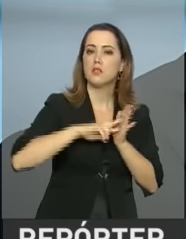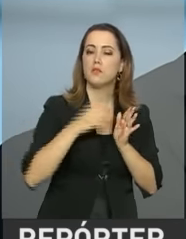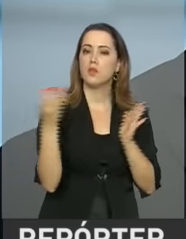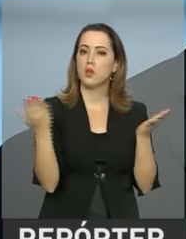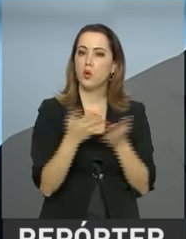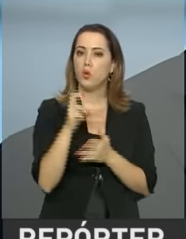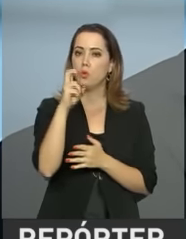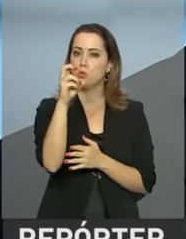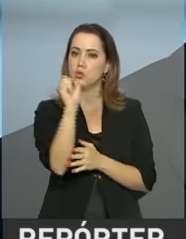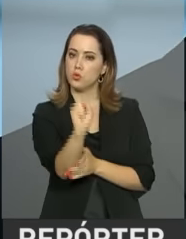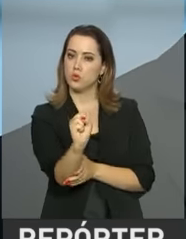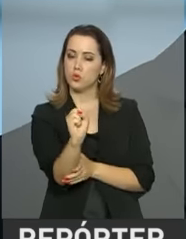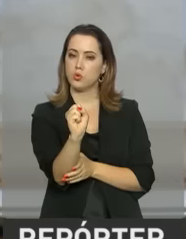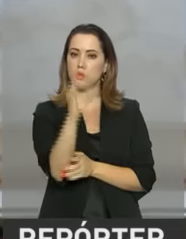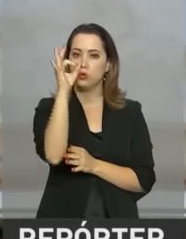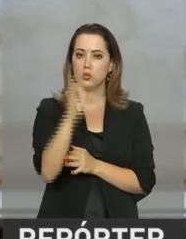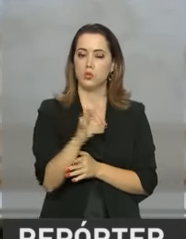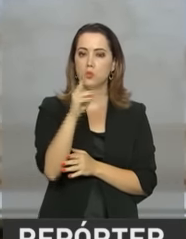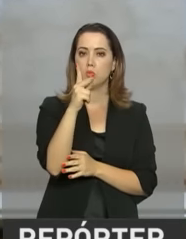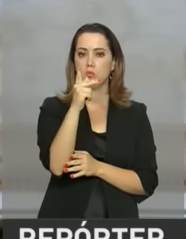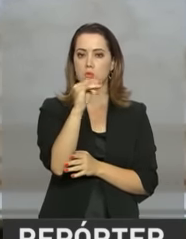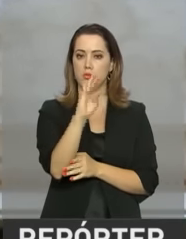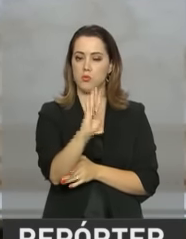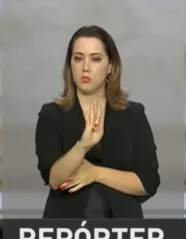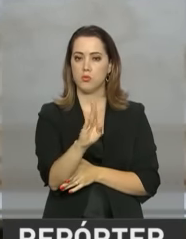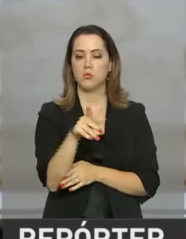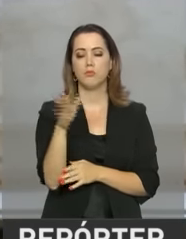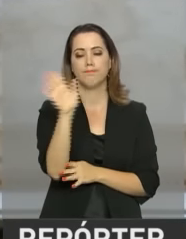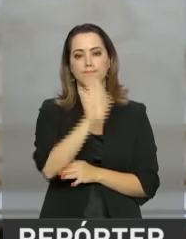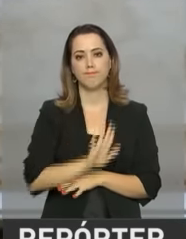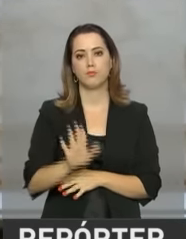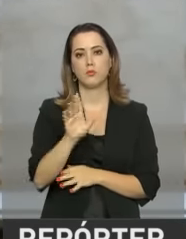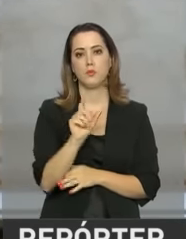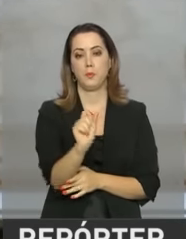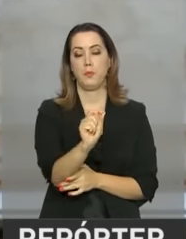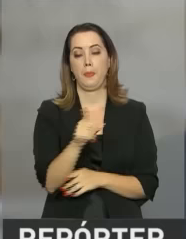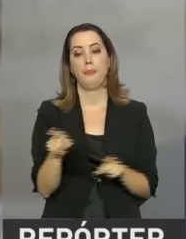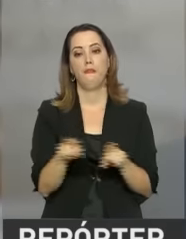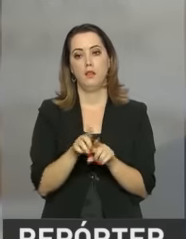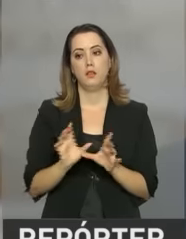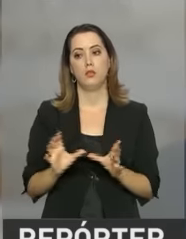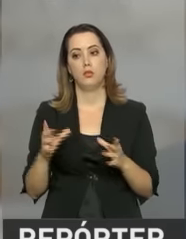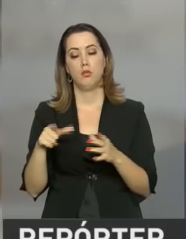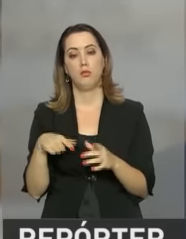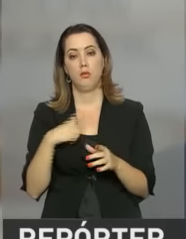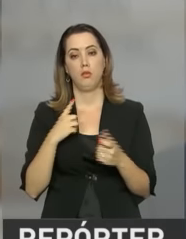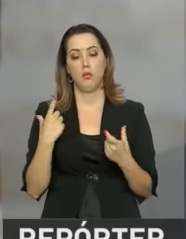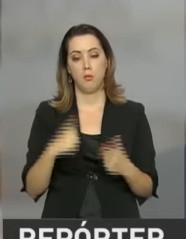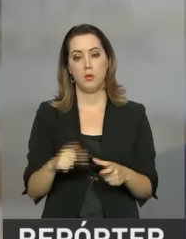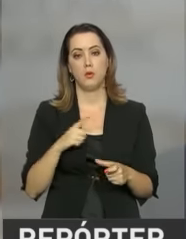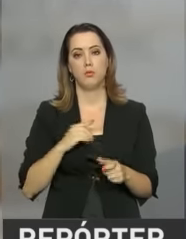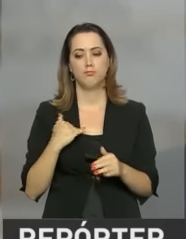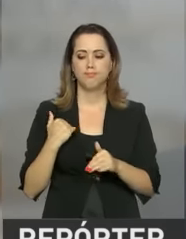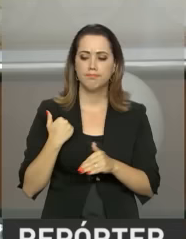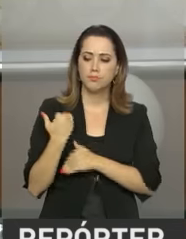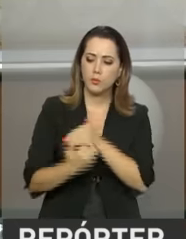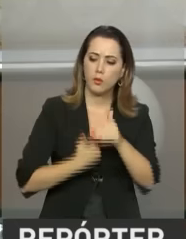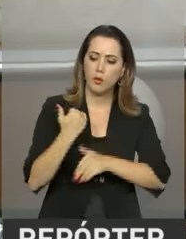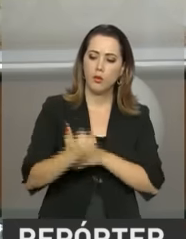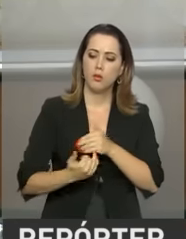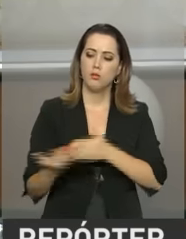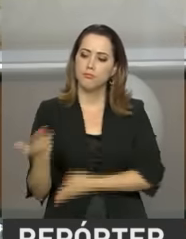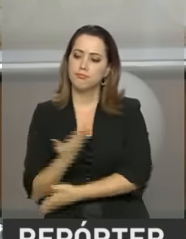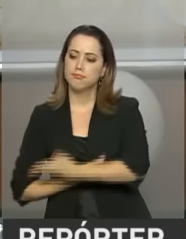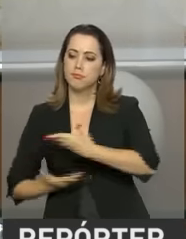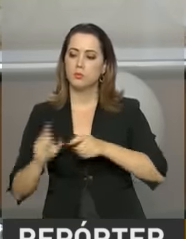58% do PIB nacional para o Ministério da Agricultura há espaço também para avançar no agronegócio a